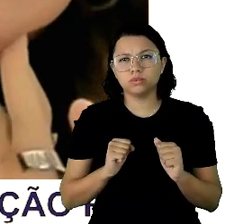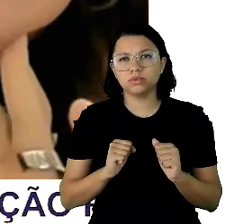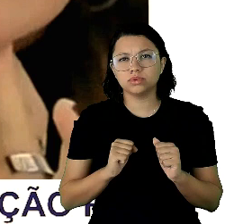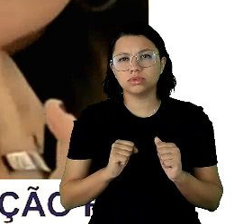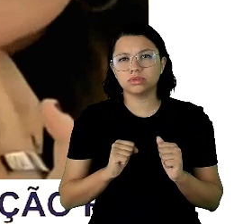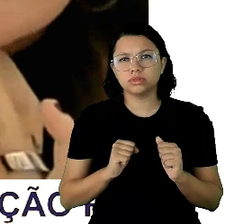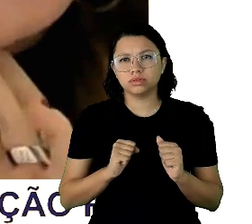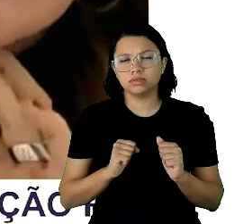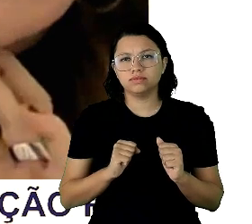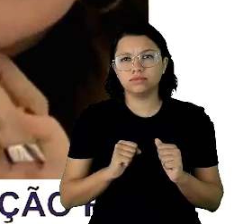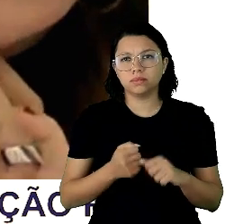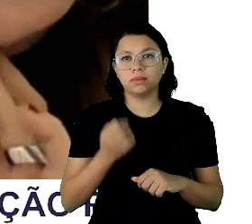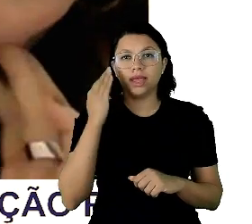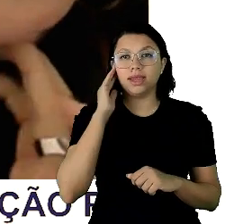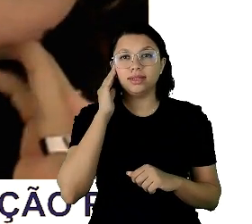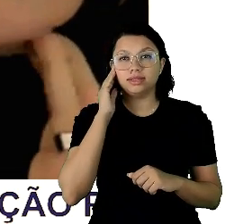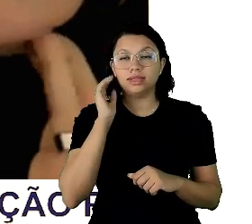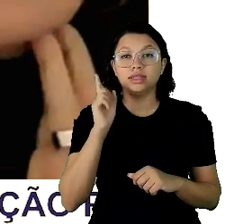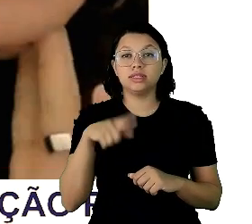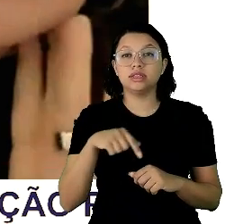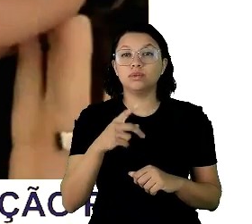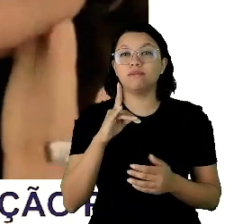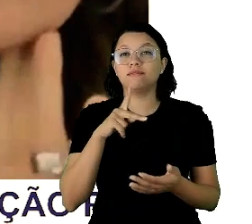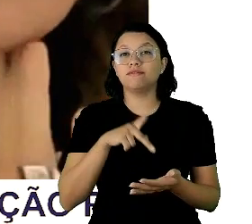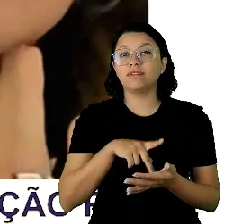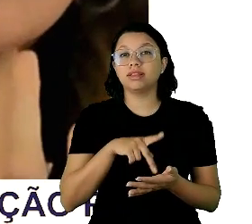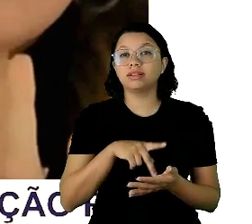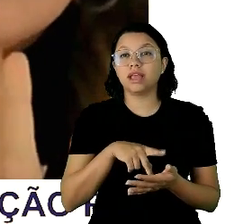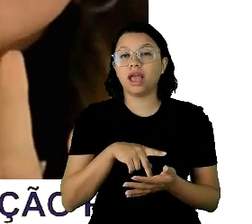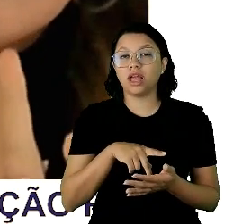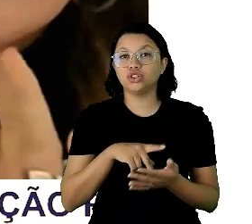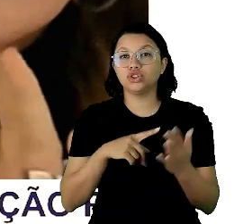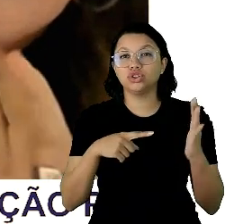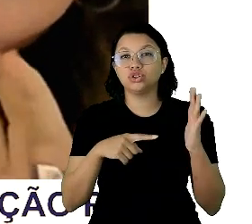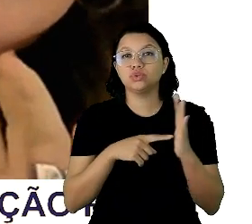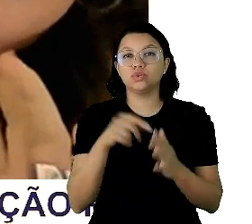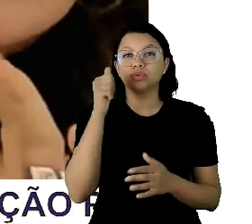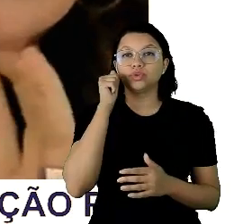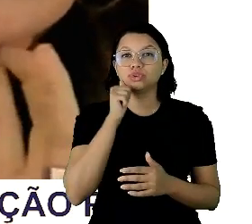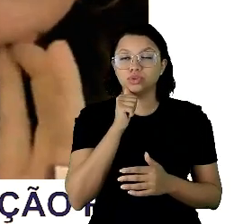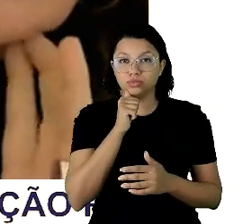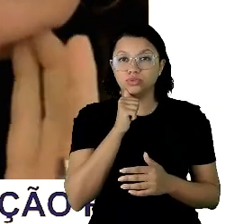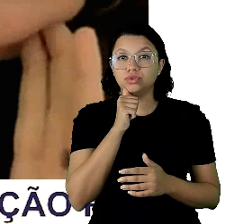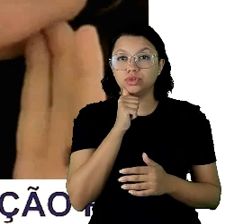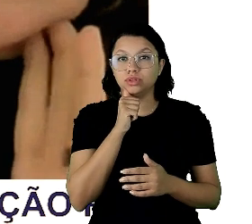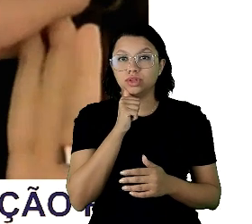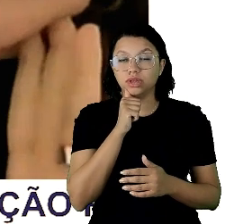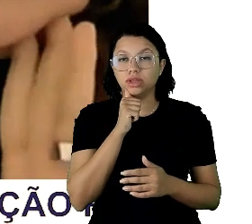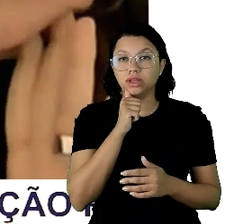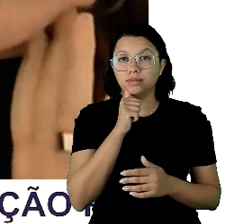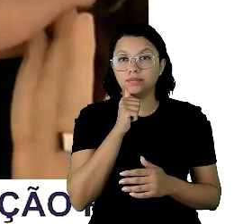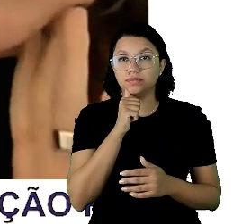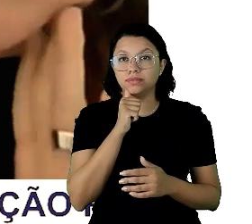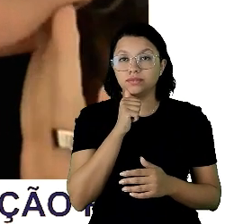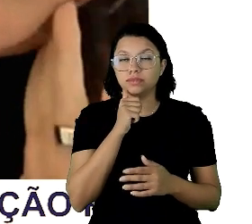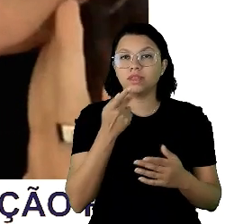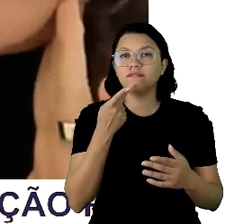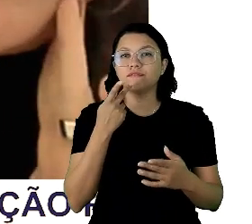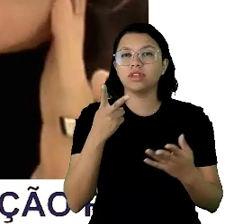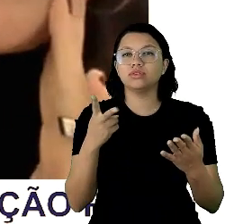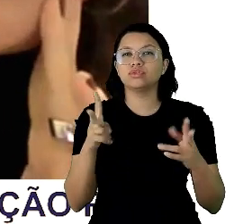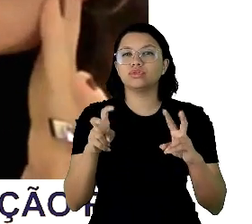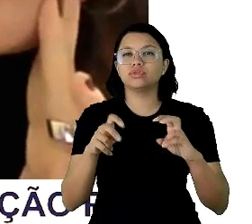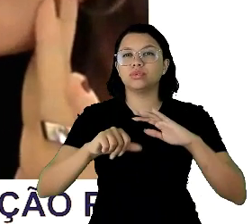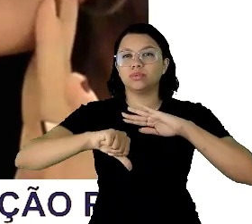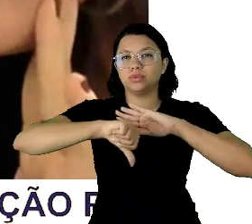à narrativa da mulher que denuncia o fato criminoso? Eu estava pensando nisso, né, na dificuldade da prova, nesses